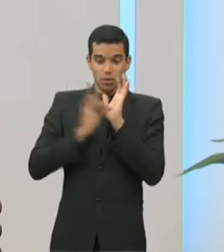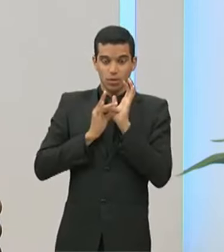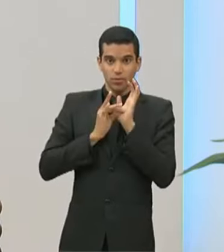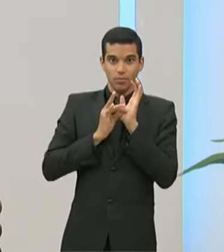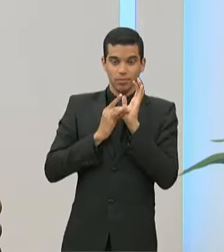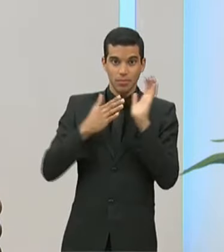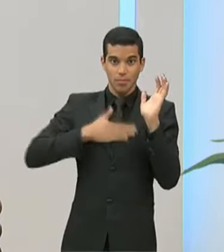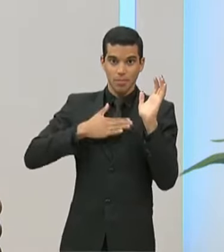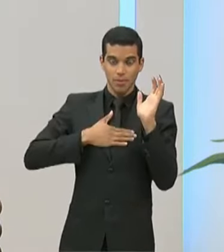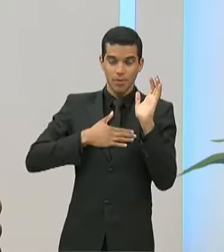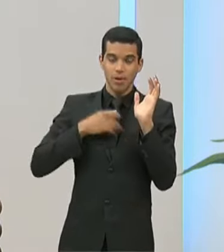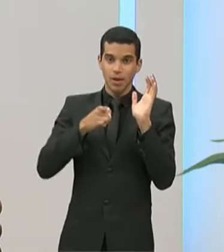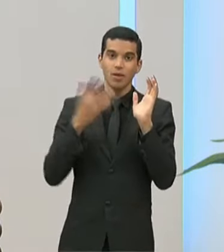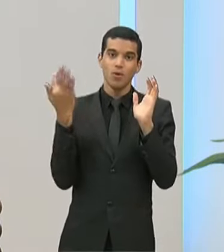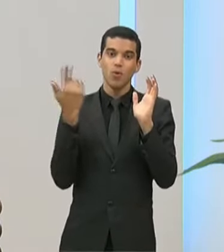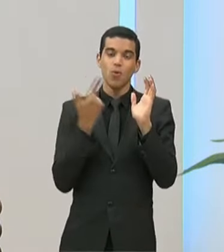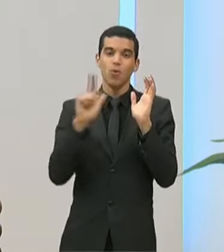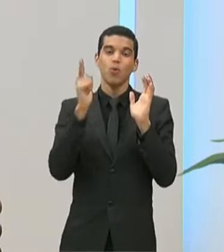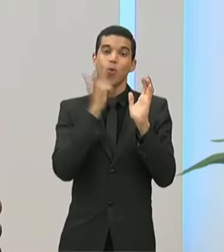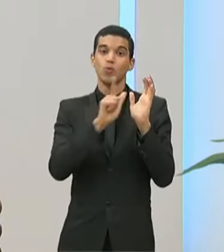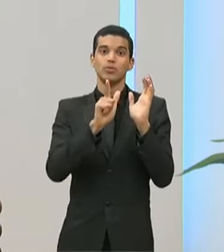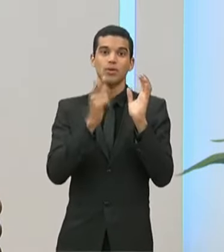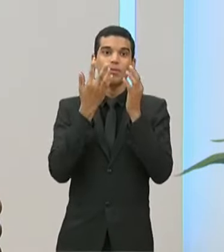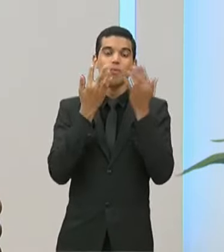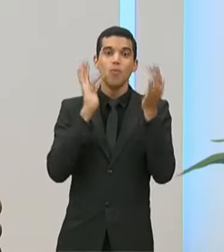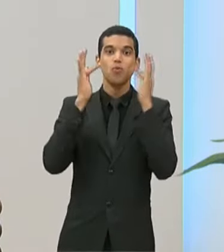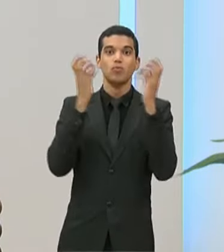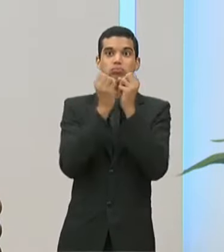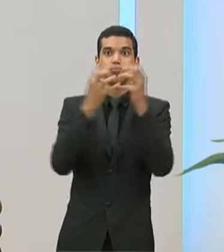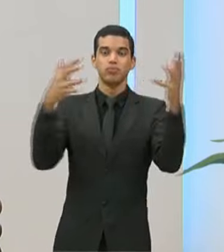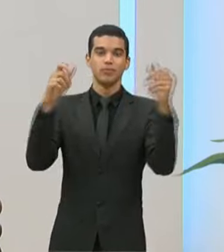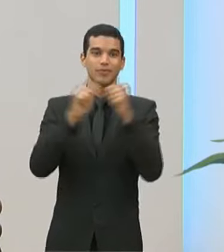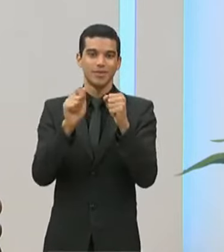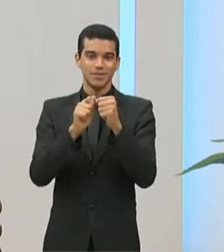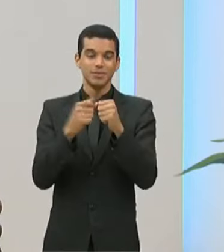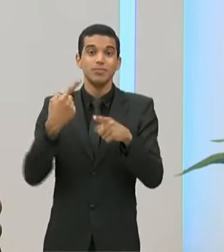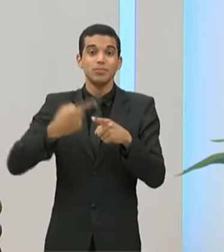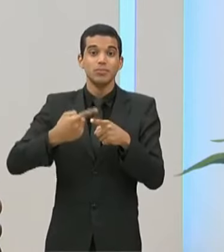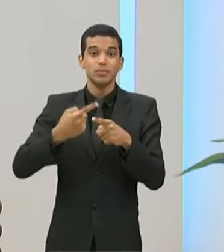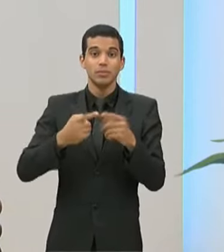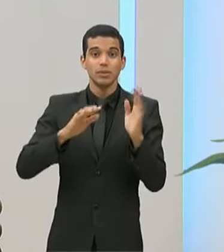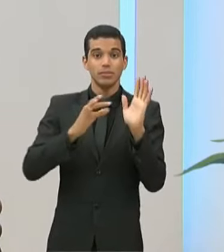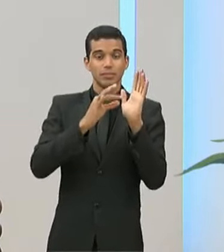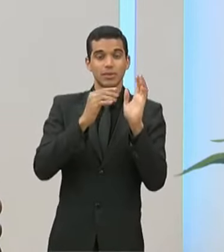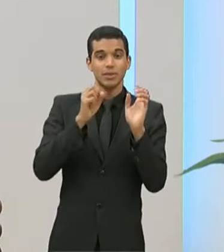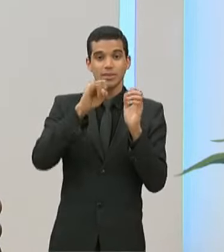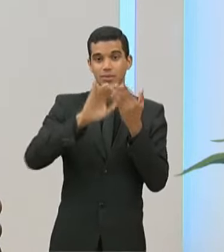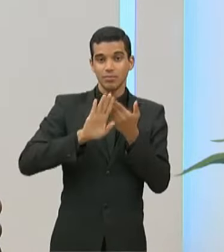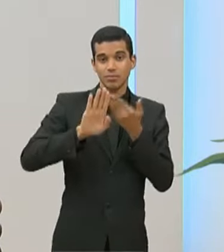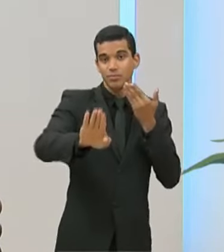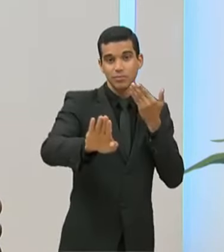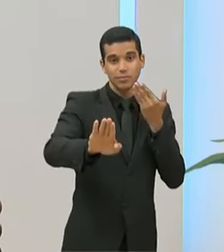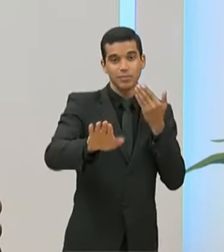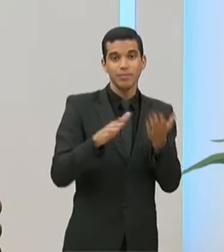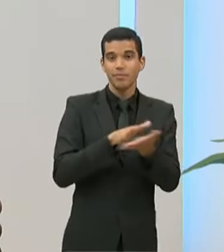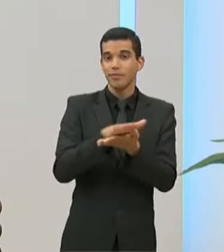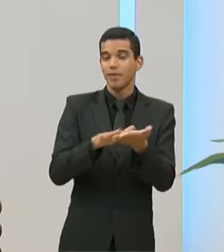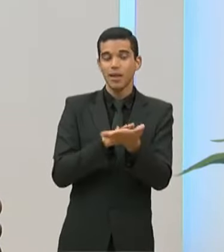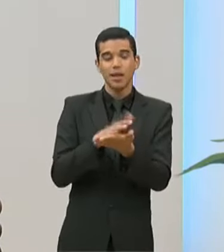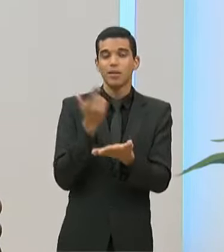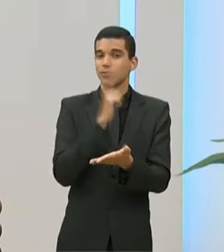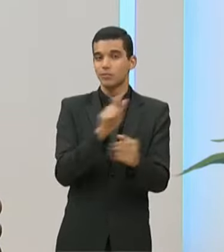porque sem mim nada podereis fazer. Salte comigo nesse mesmo